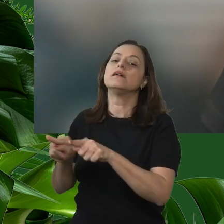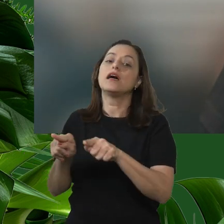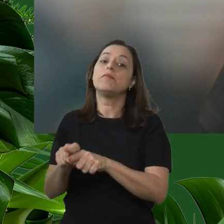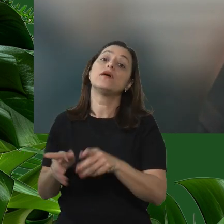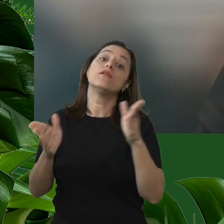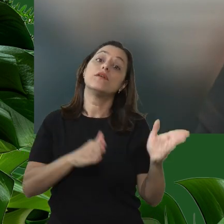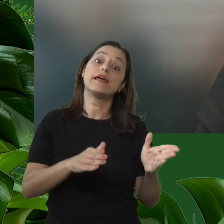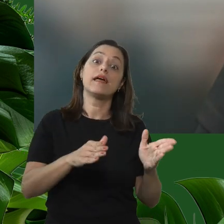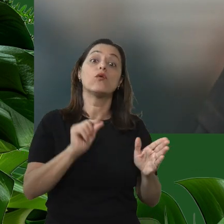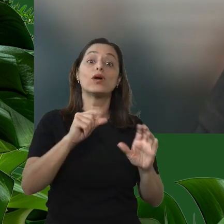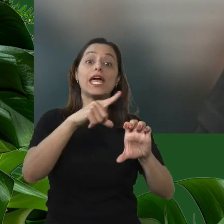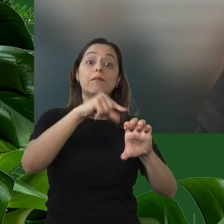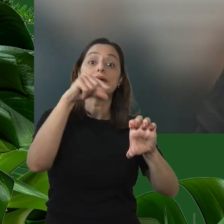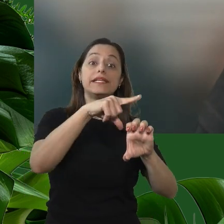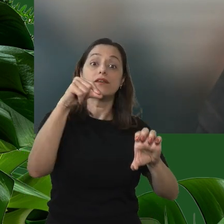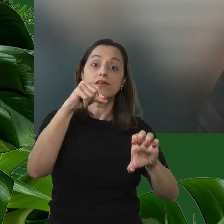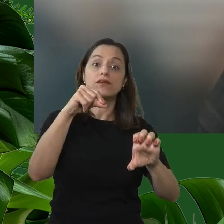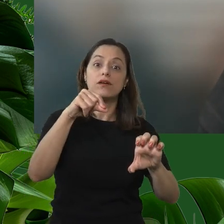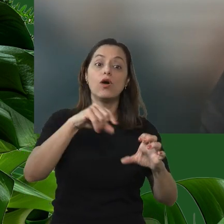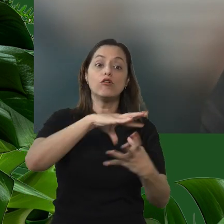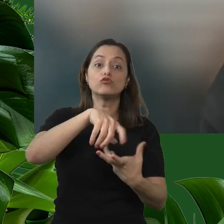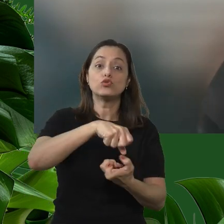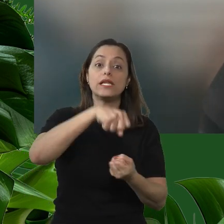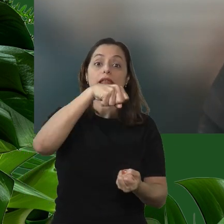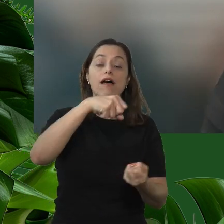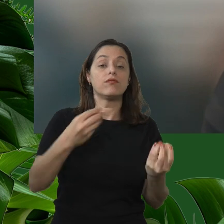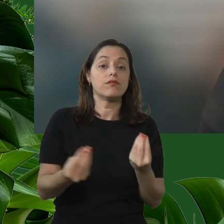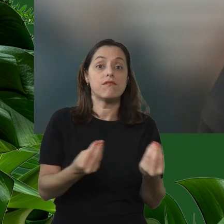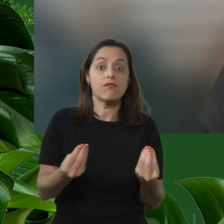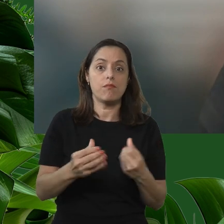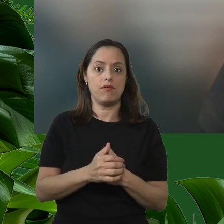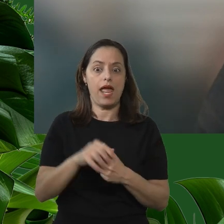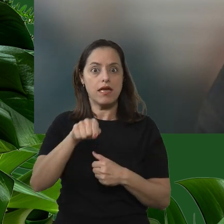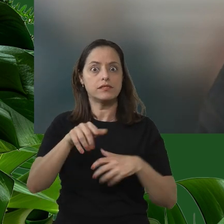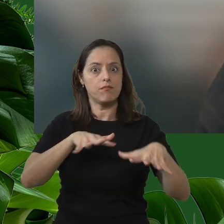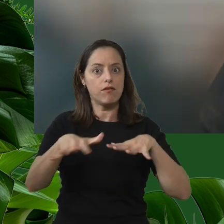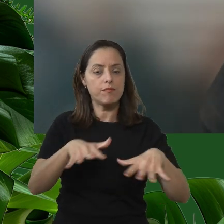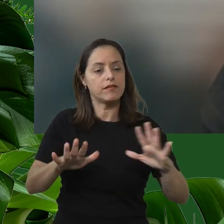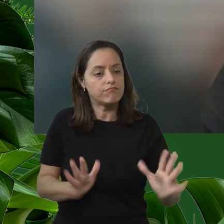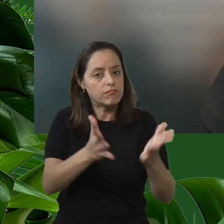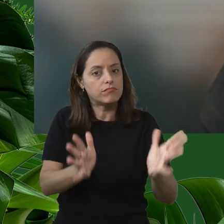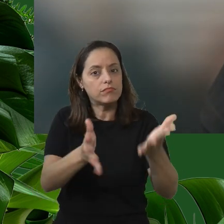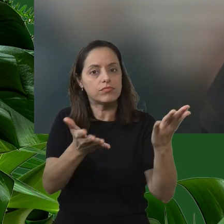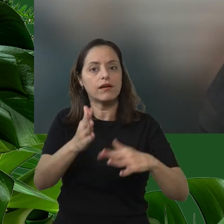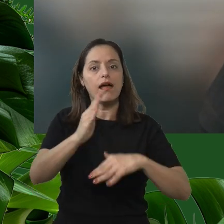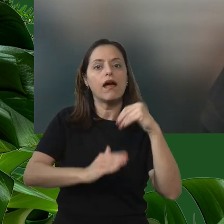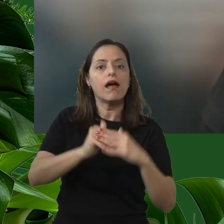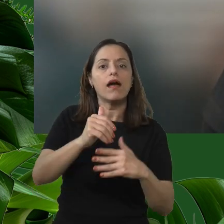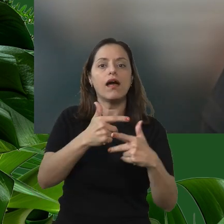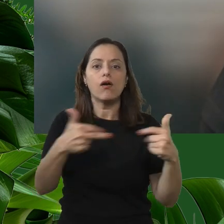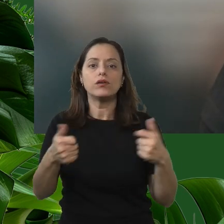para o empreendedorismo sustentável nessa região. Então, como é que a gente pode, por meio desse movimento, alavancar atividades econômicas